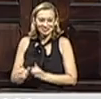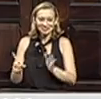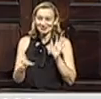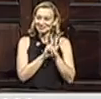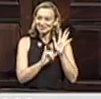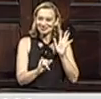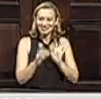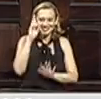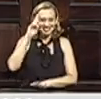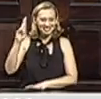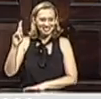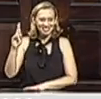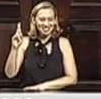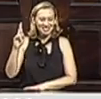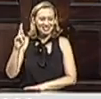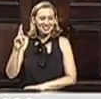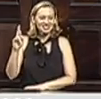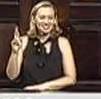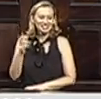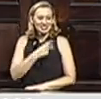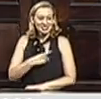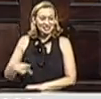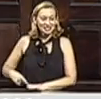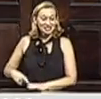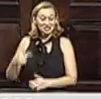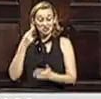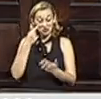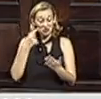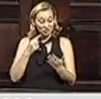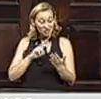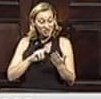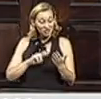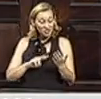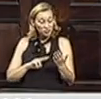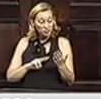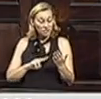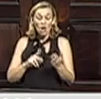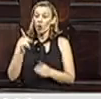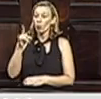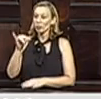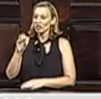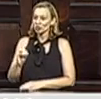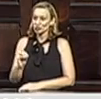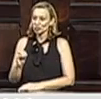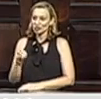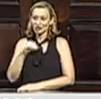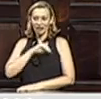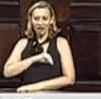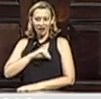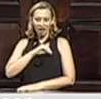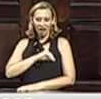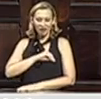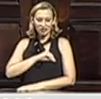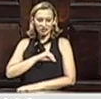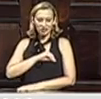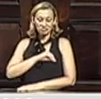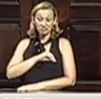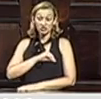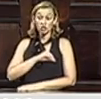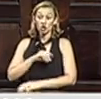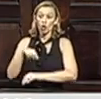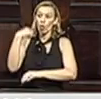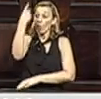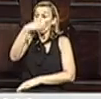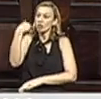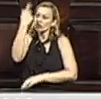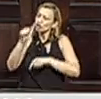demais deputados, ela contempla, além de piso salarial, ela trata de jornada de trabalho.